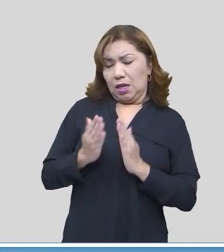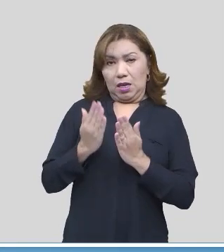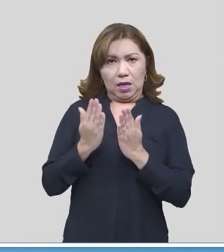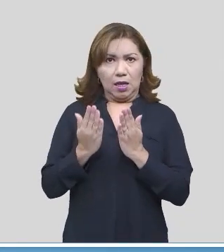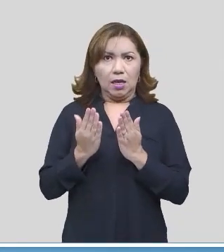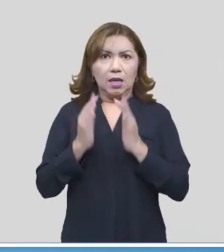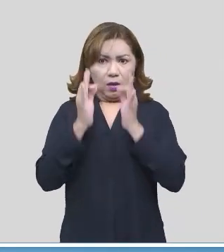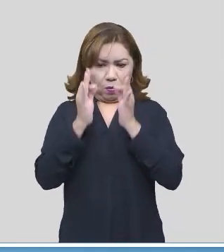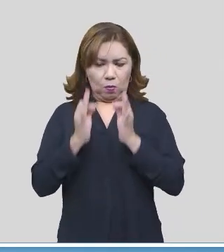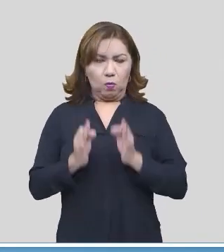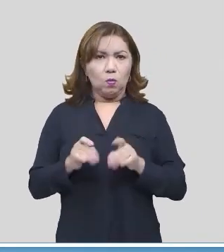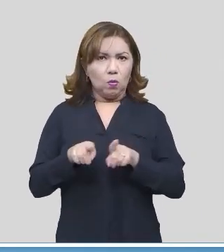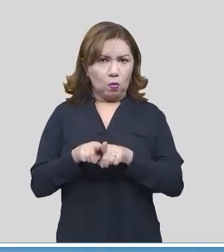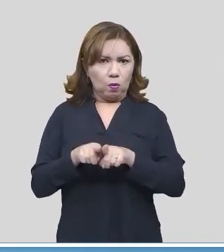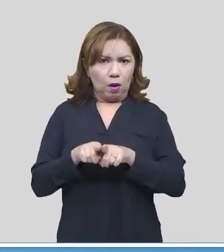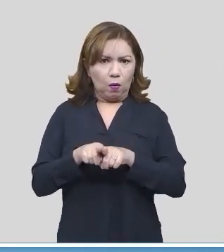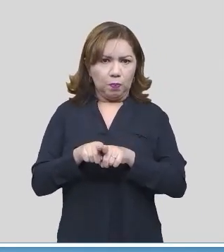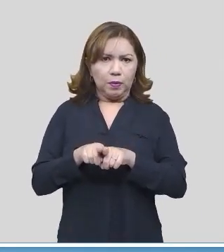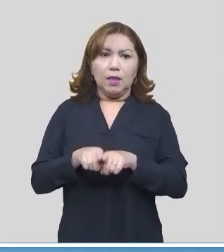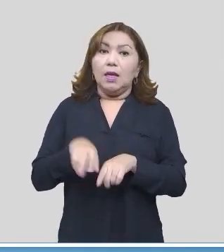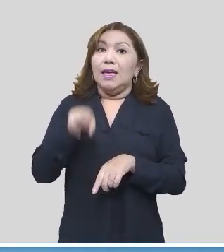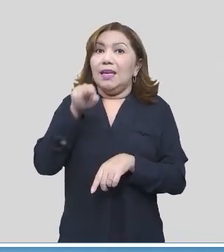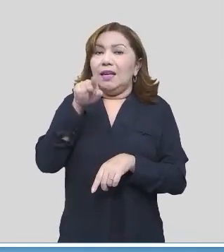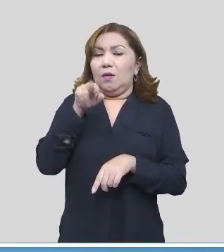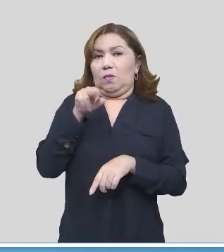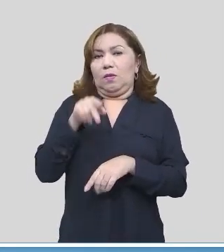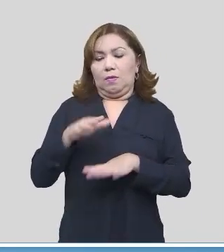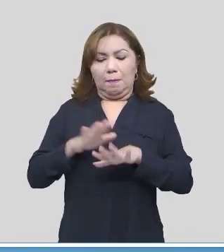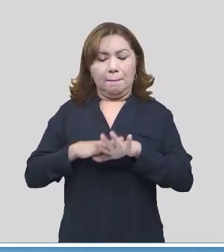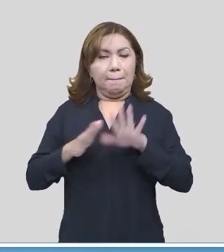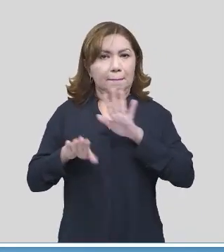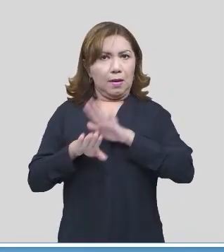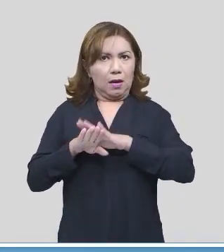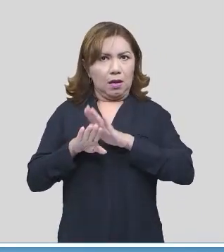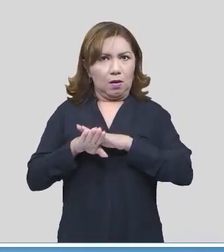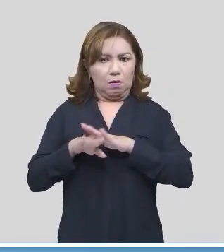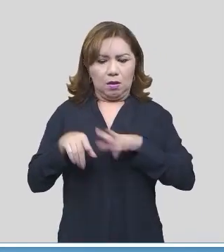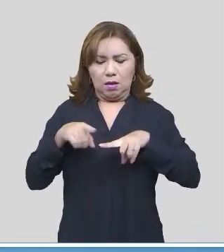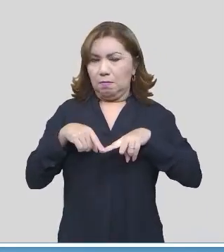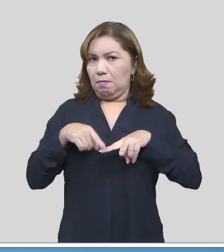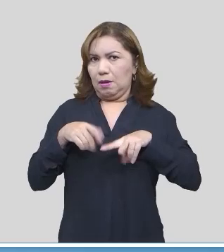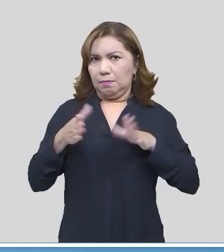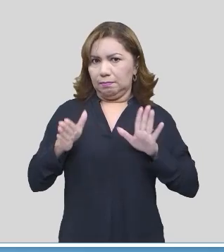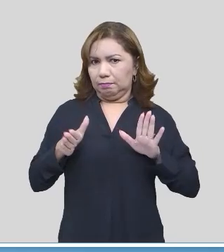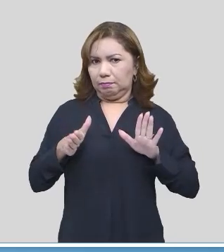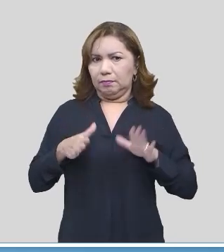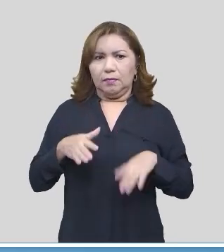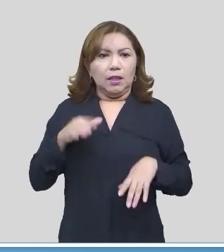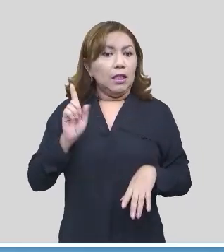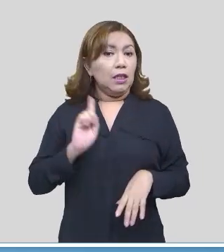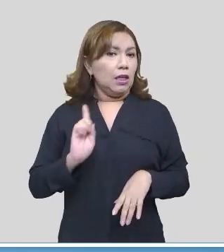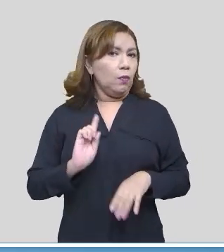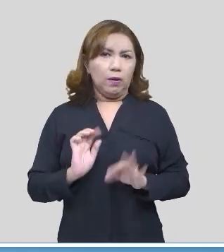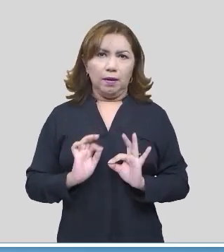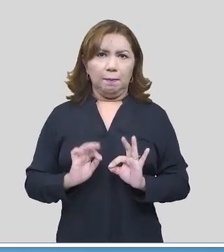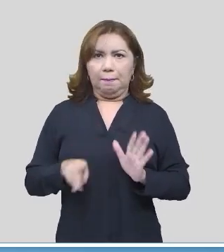como mãos e pés. Medidas de comprimento não